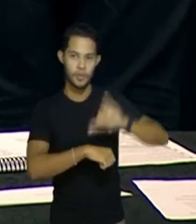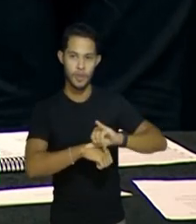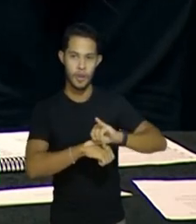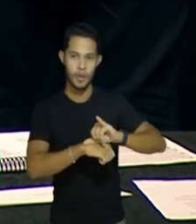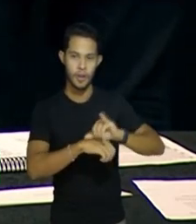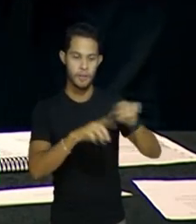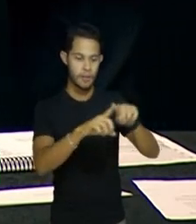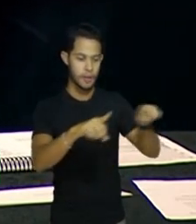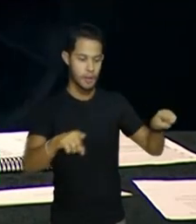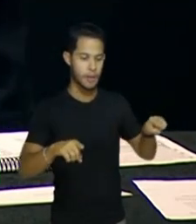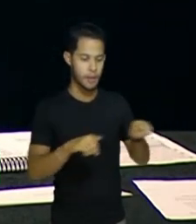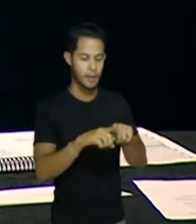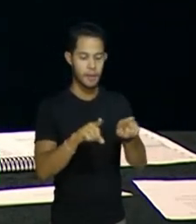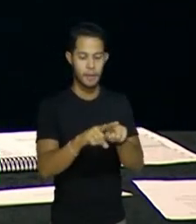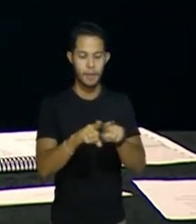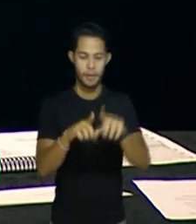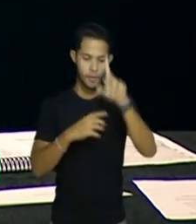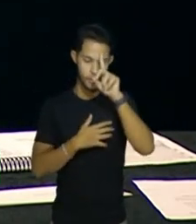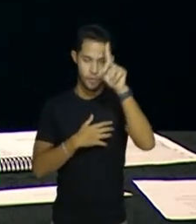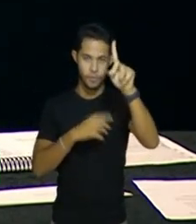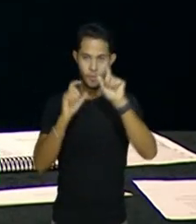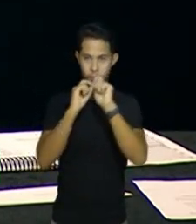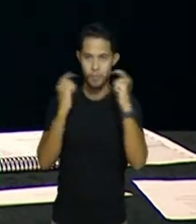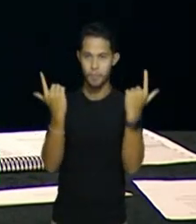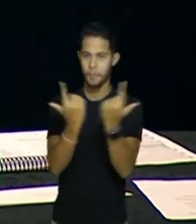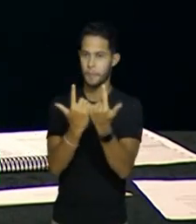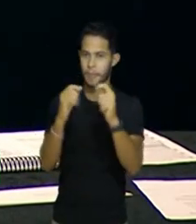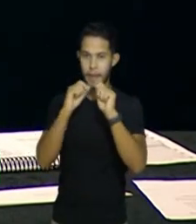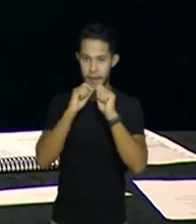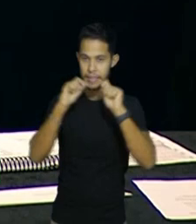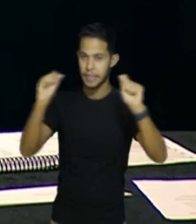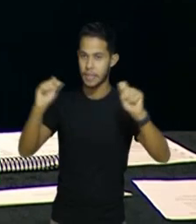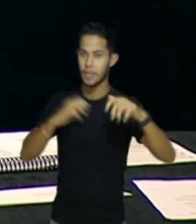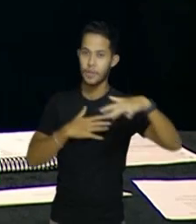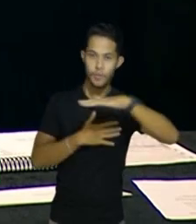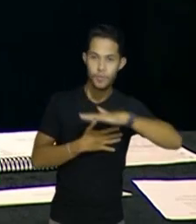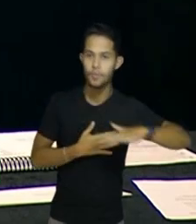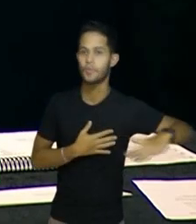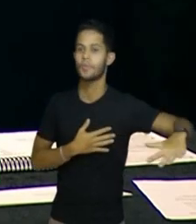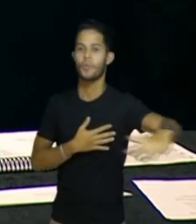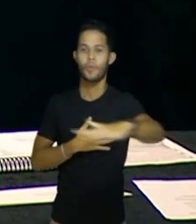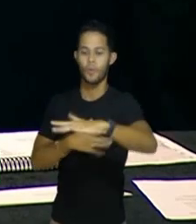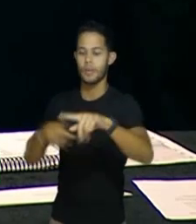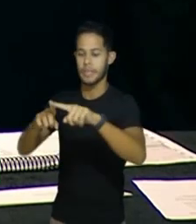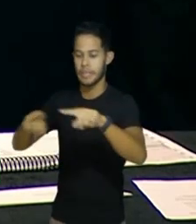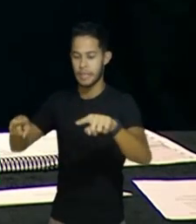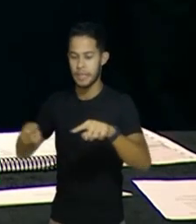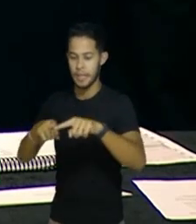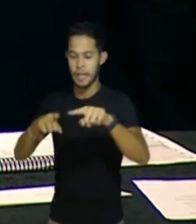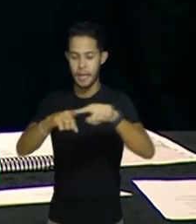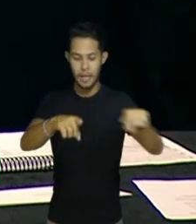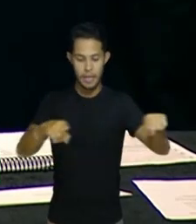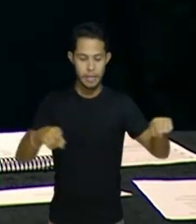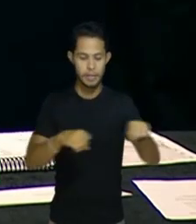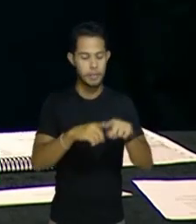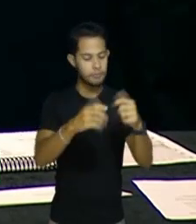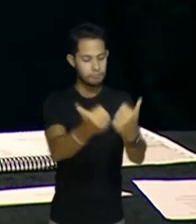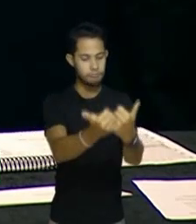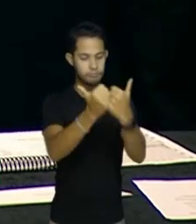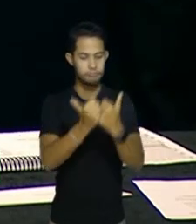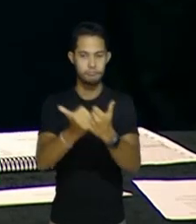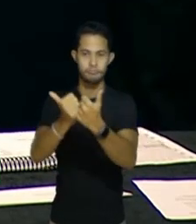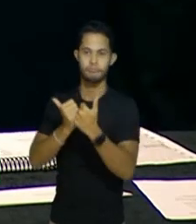Legislativa, os assessores de todos os nossos gabinetes que aqui estiveram dando suporte e auxiliando os nossos deputados em